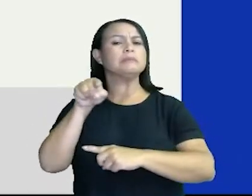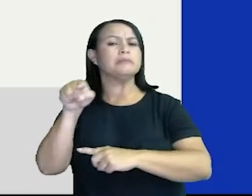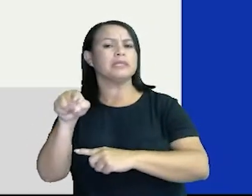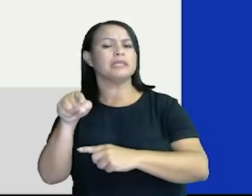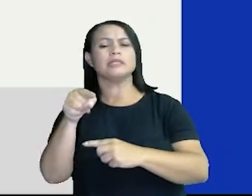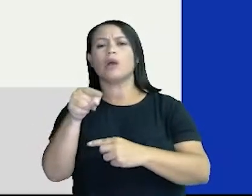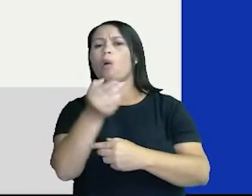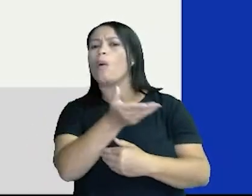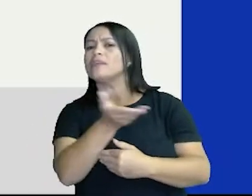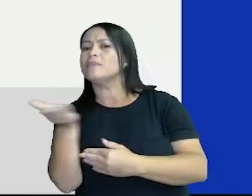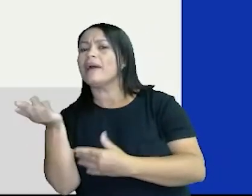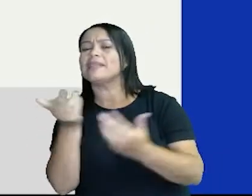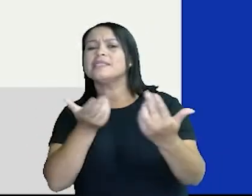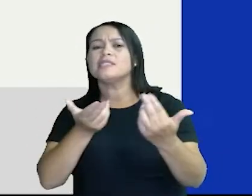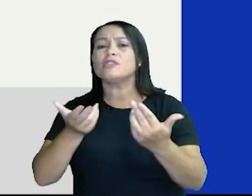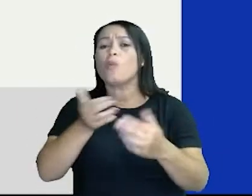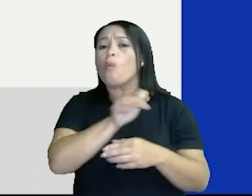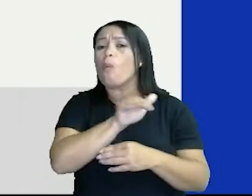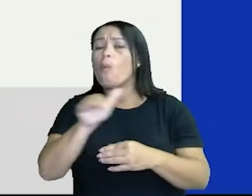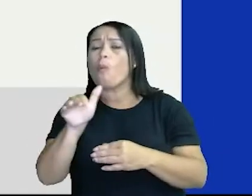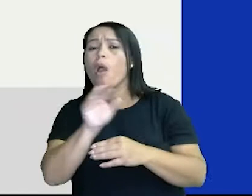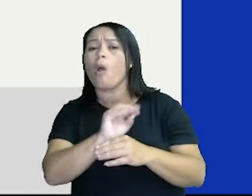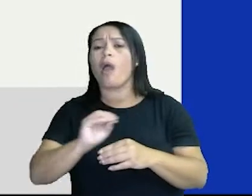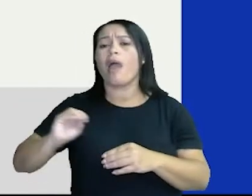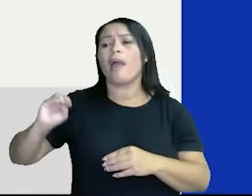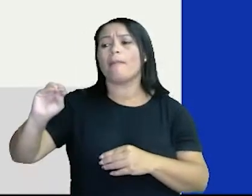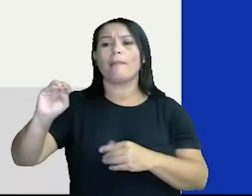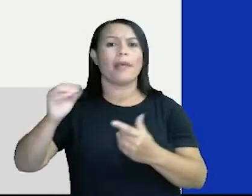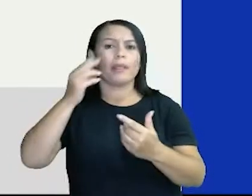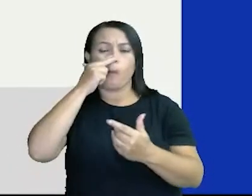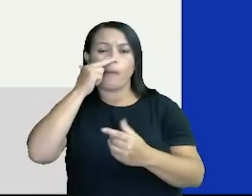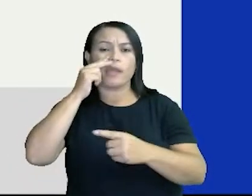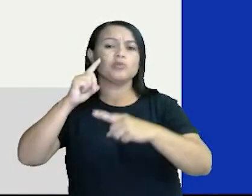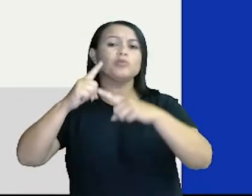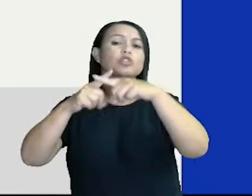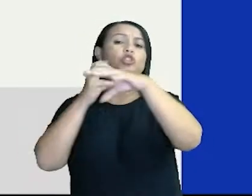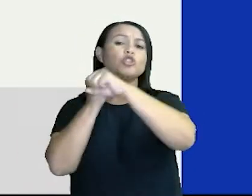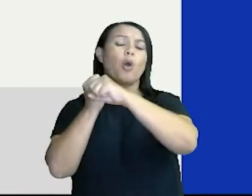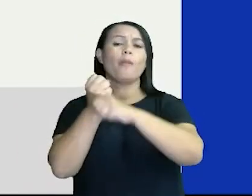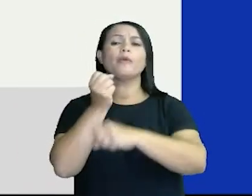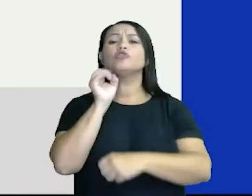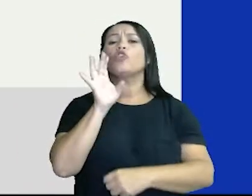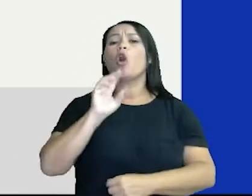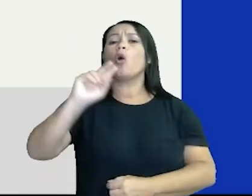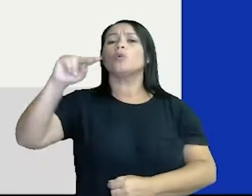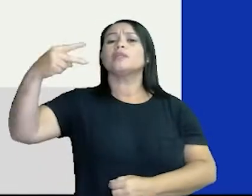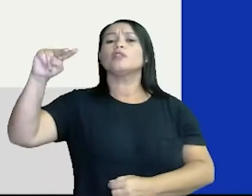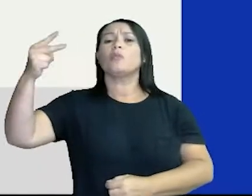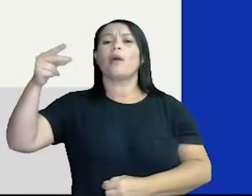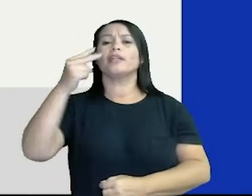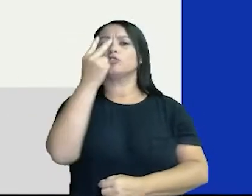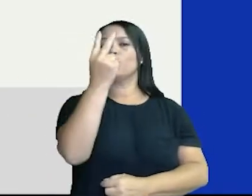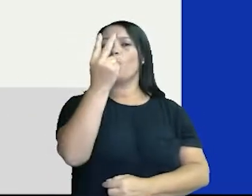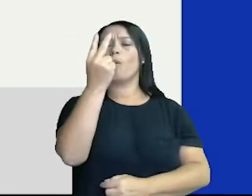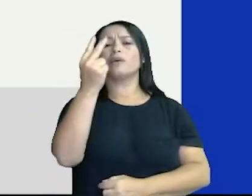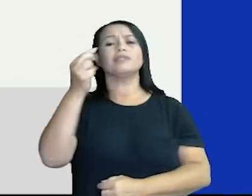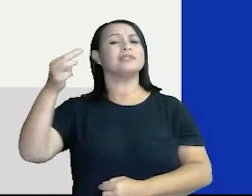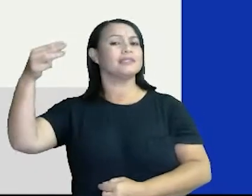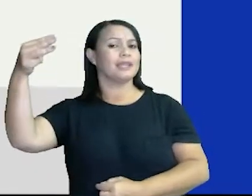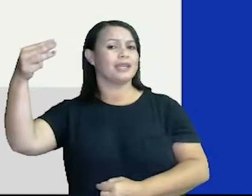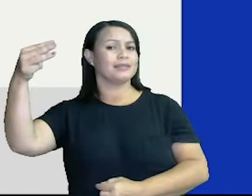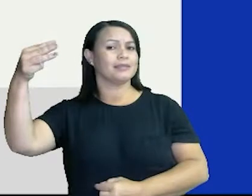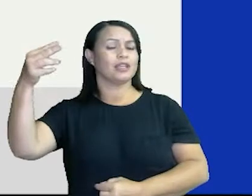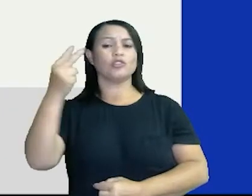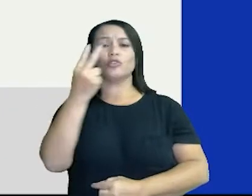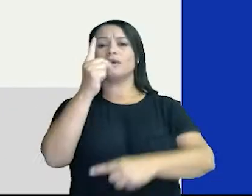essas bases são iguais a gente repete a base e soma esse expoente gente vai somar o e